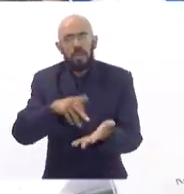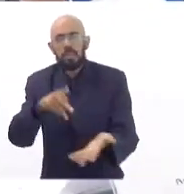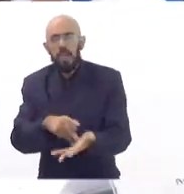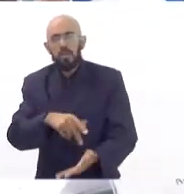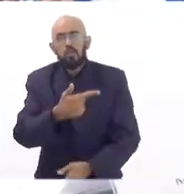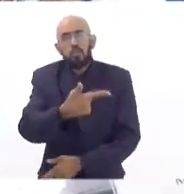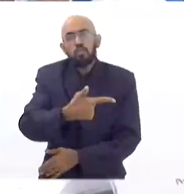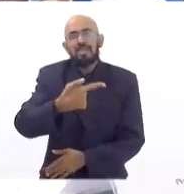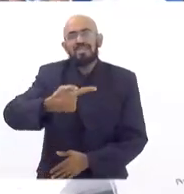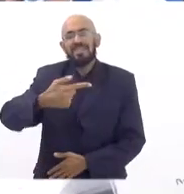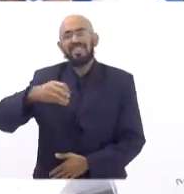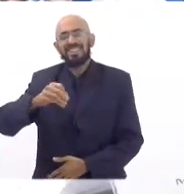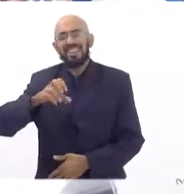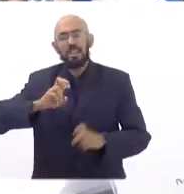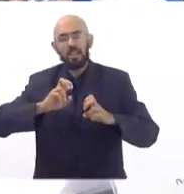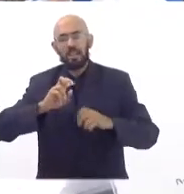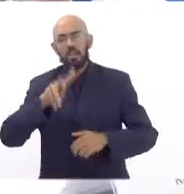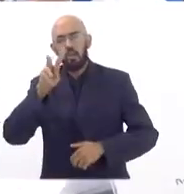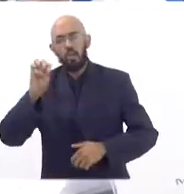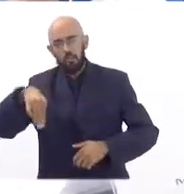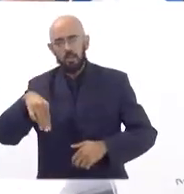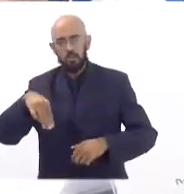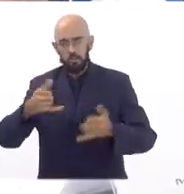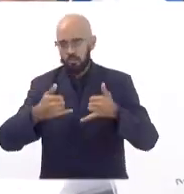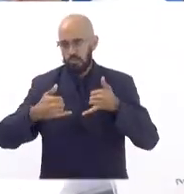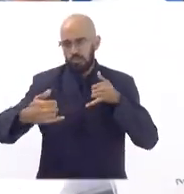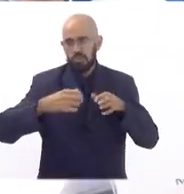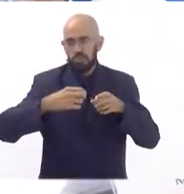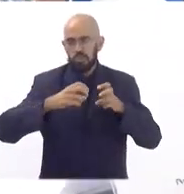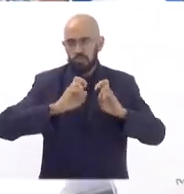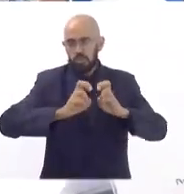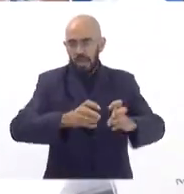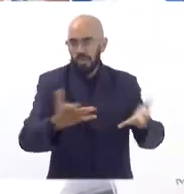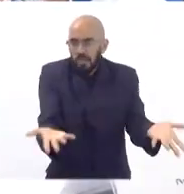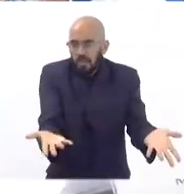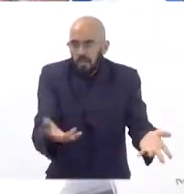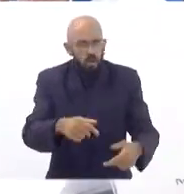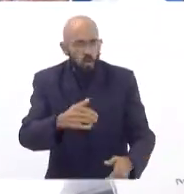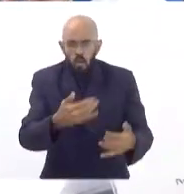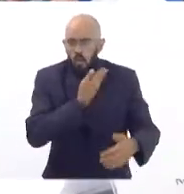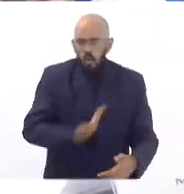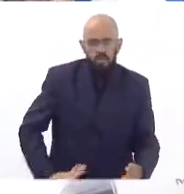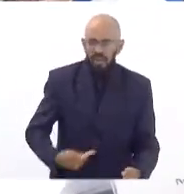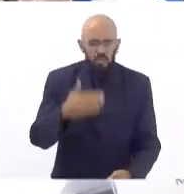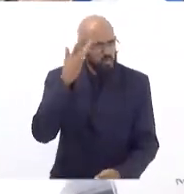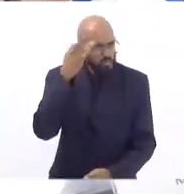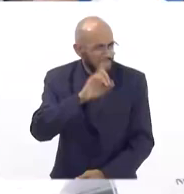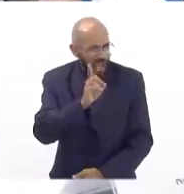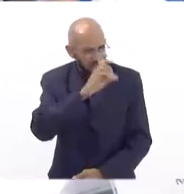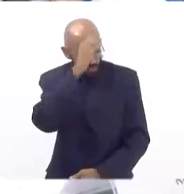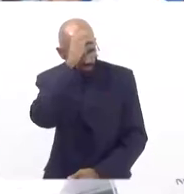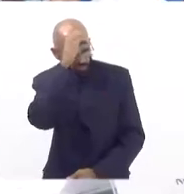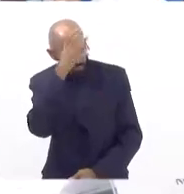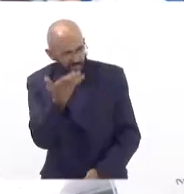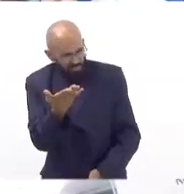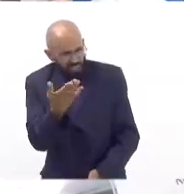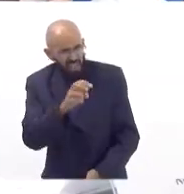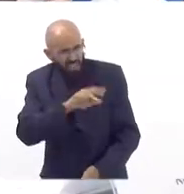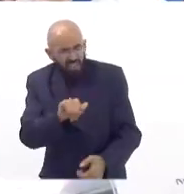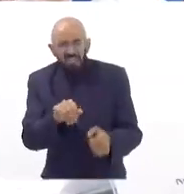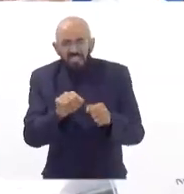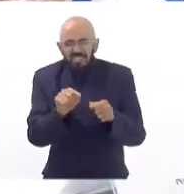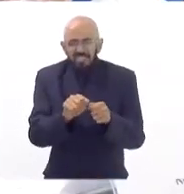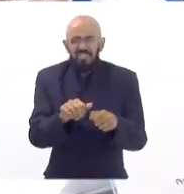270 km de linha férrea ou será que o que o governo então não tem conhecimento disso Será que vão ficar de paliativo